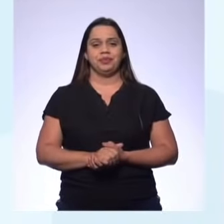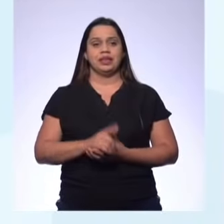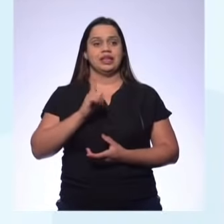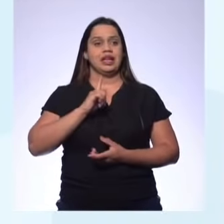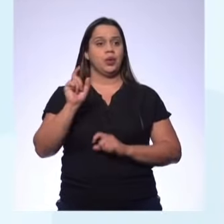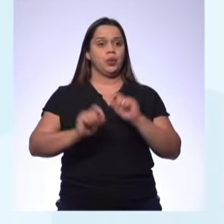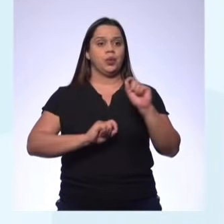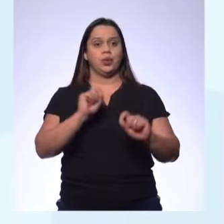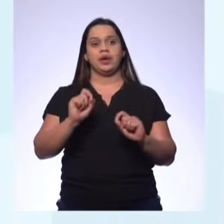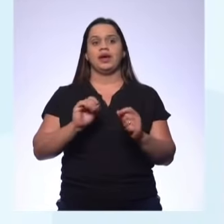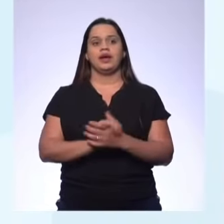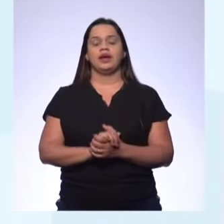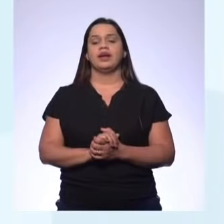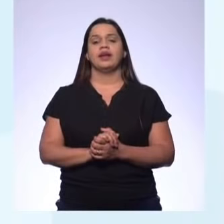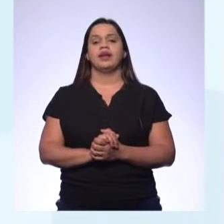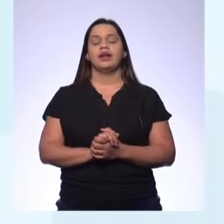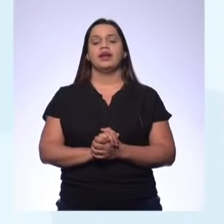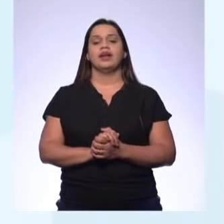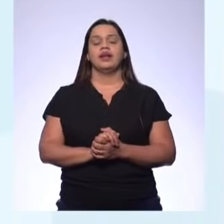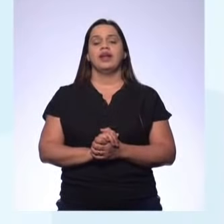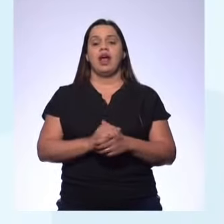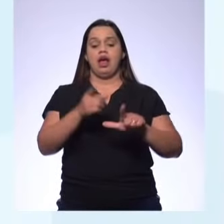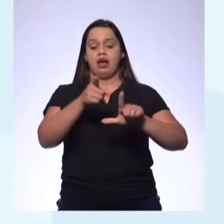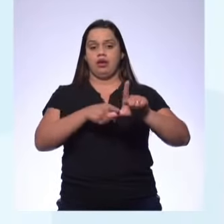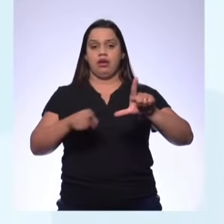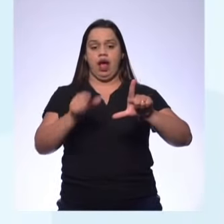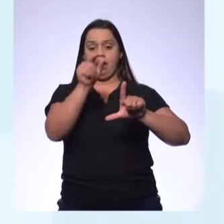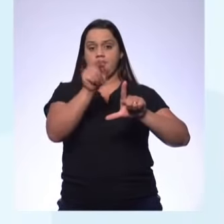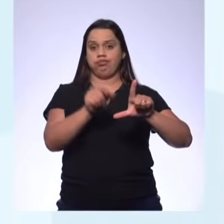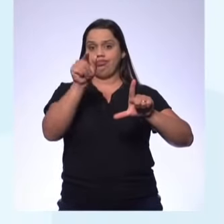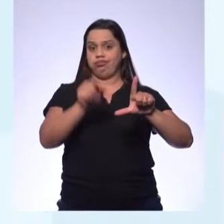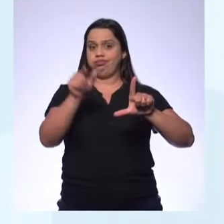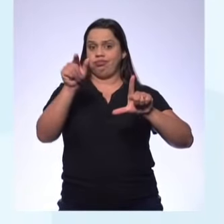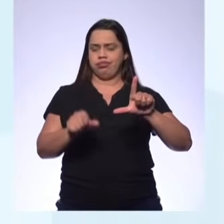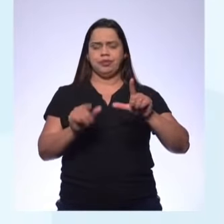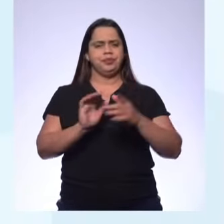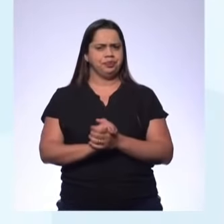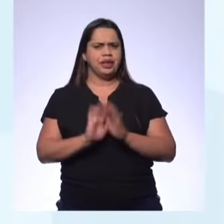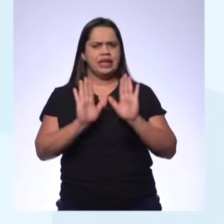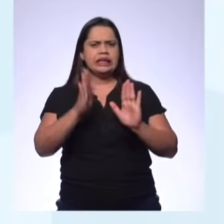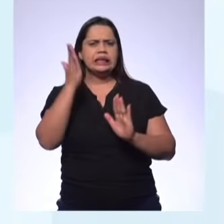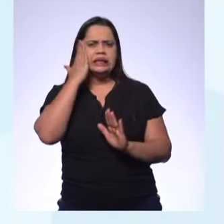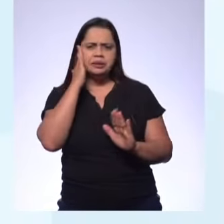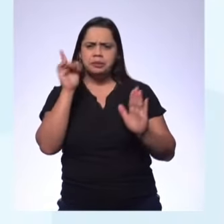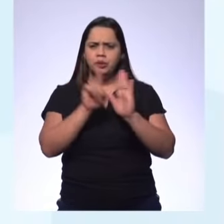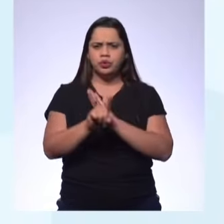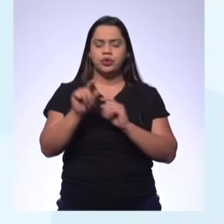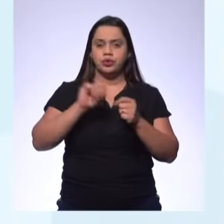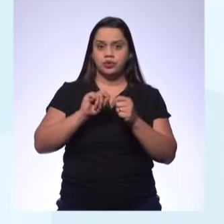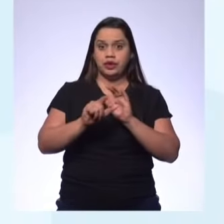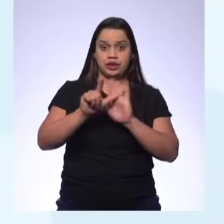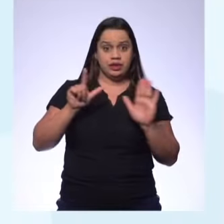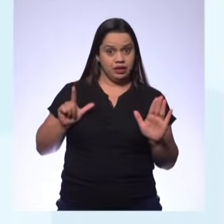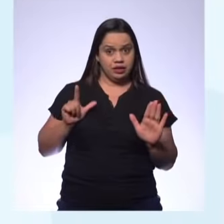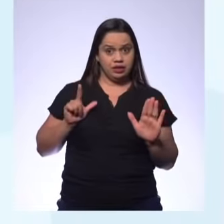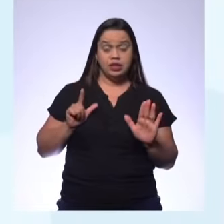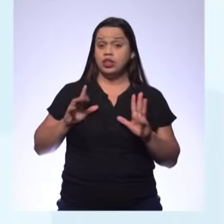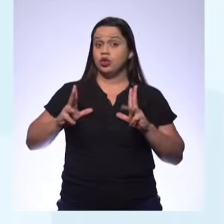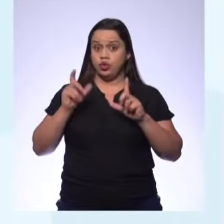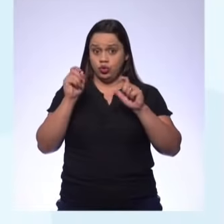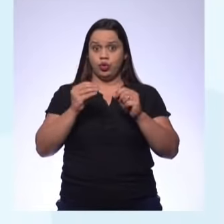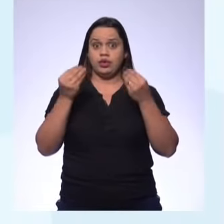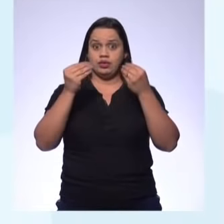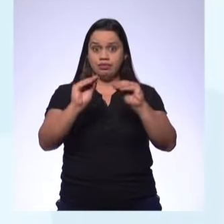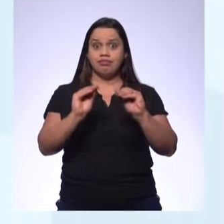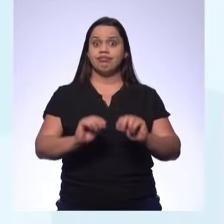graph, né? Um gráfico de barras. Sabe aquelas perguntas que eu fiz anteriormente? Então, estão ali, né?